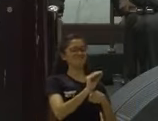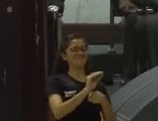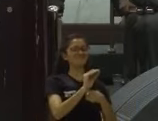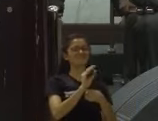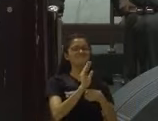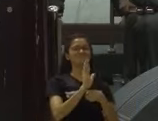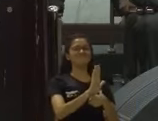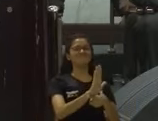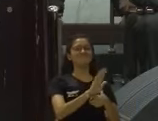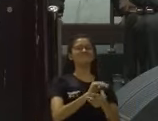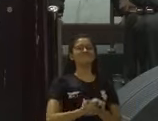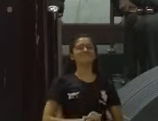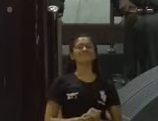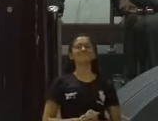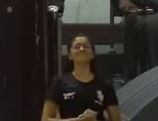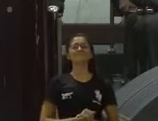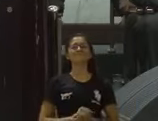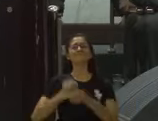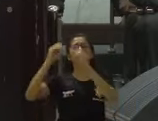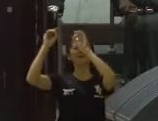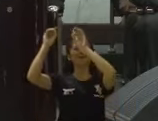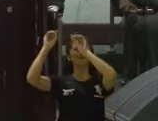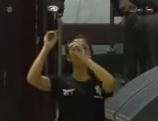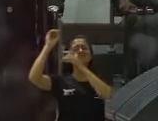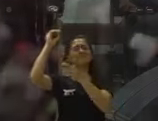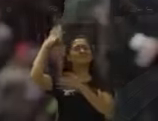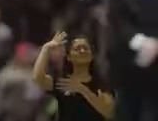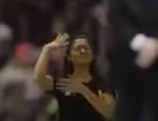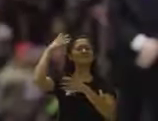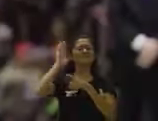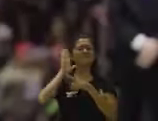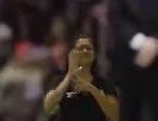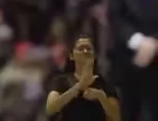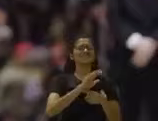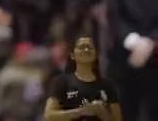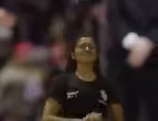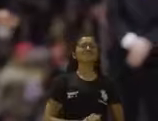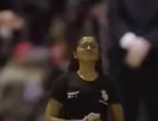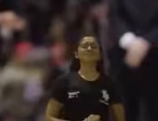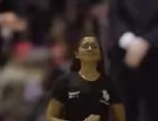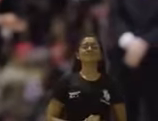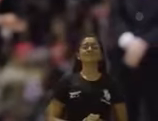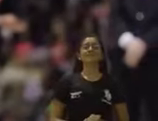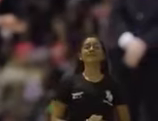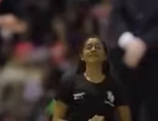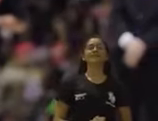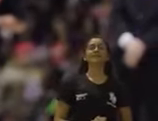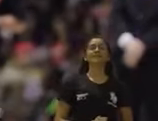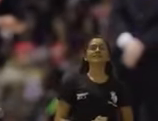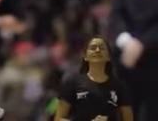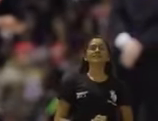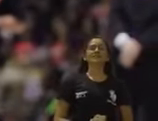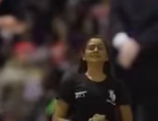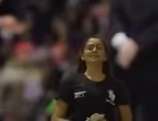basta, a minha graça te basta.